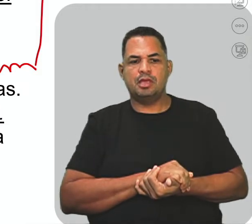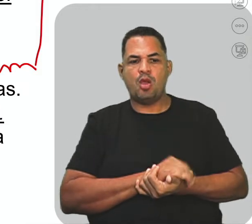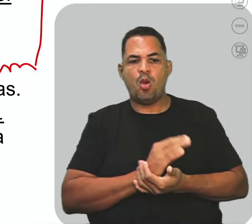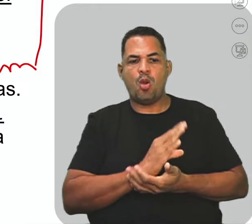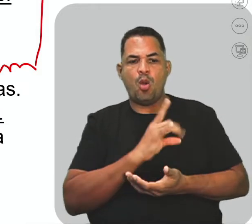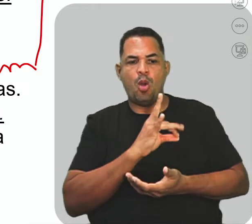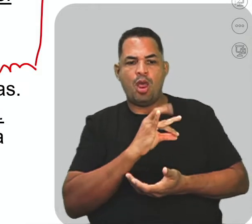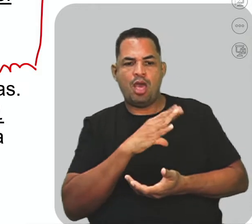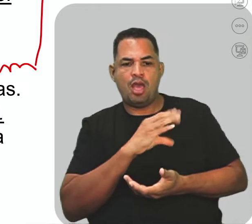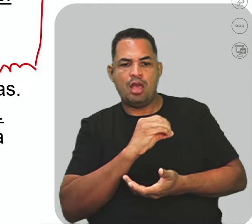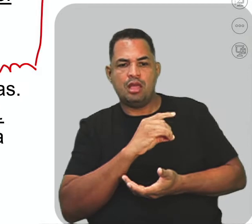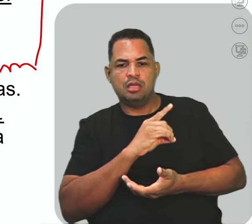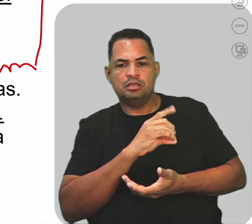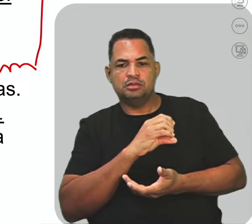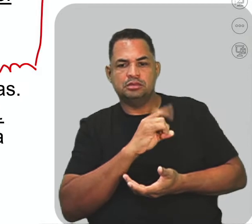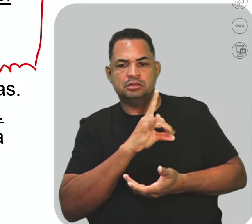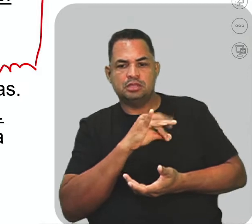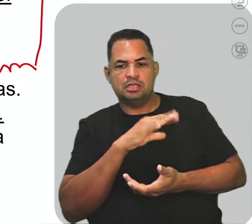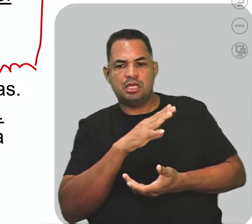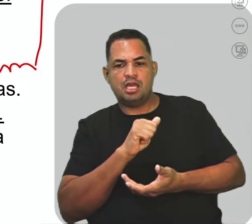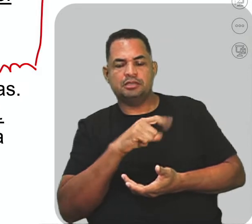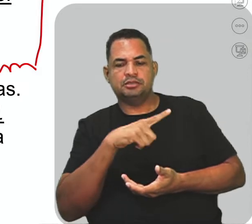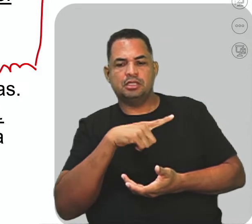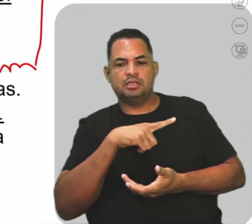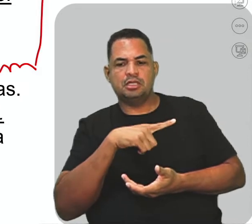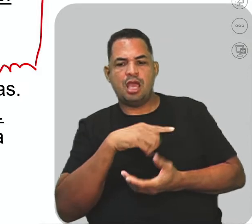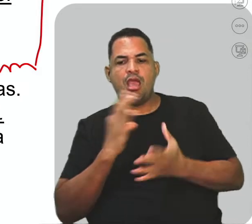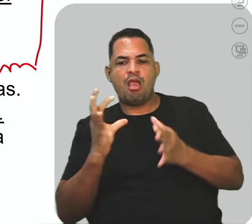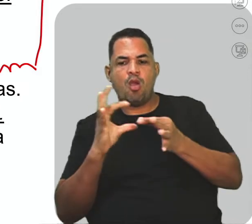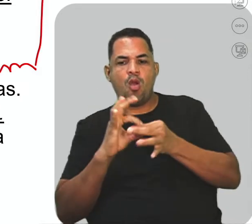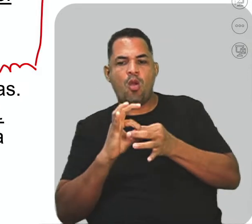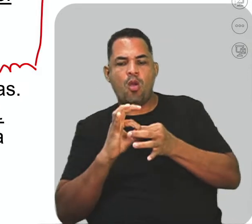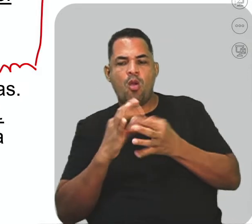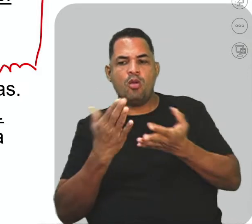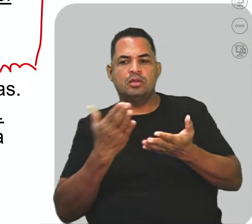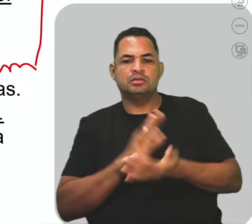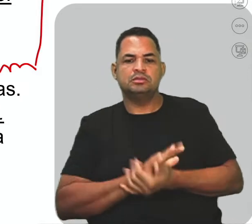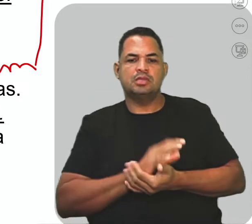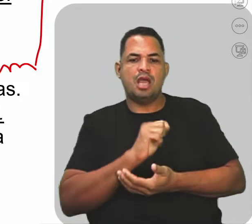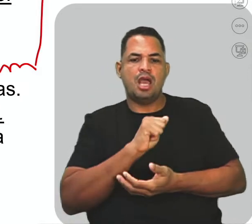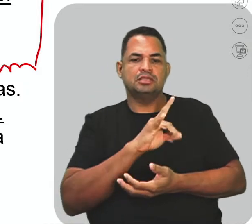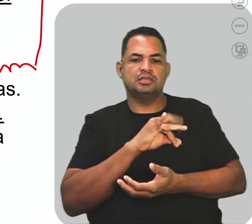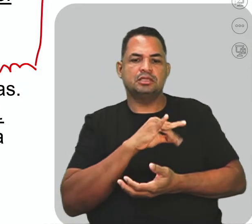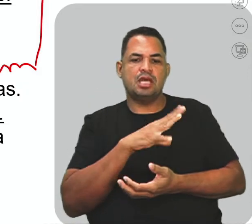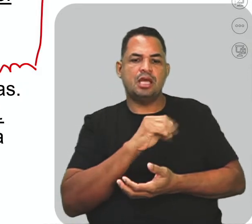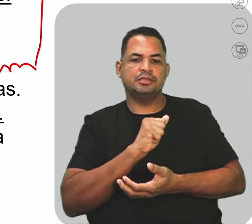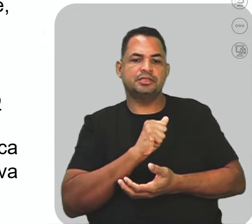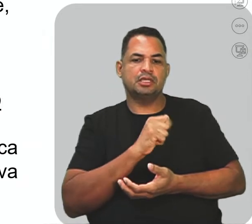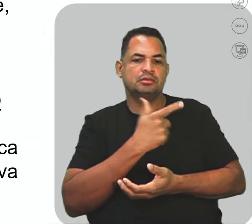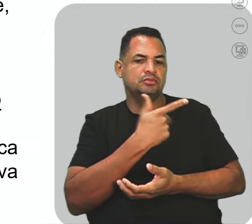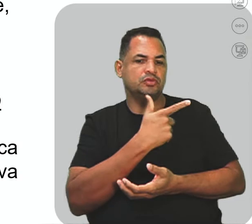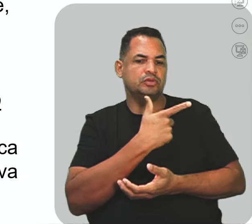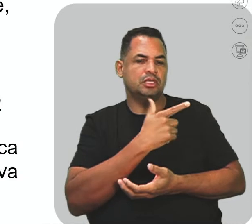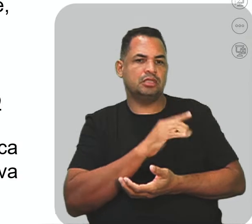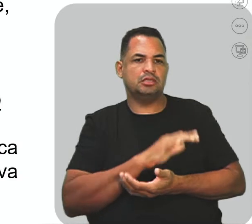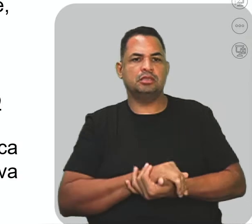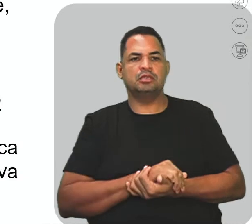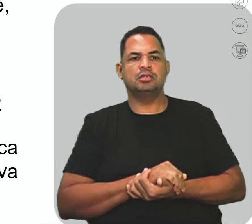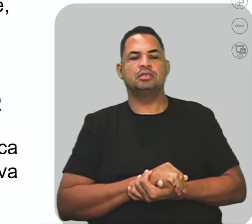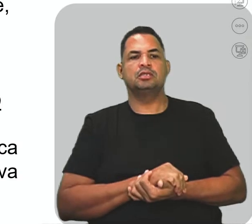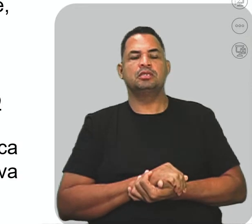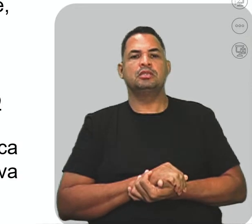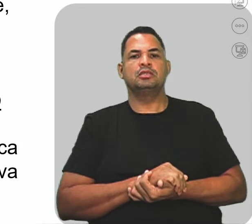coordenada, né? Sindética tem conjunção. Oração coordenada assindética não tem. Vamos